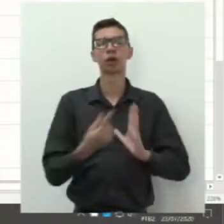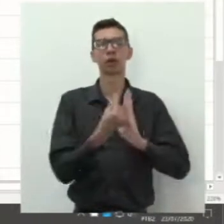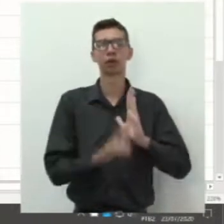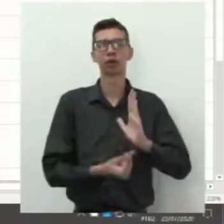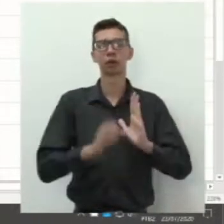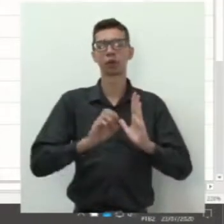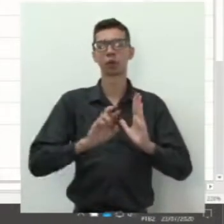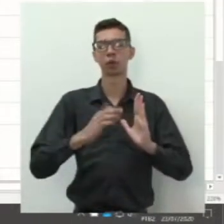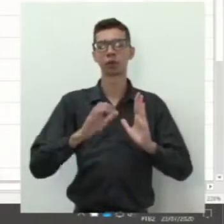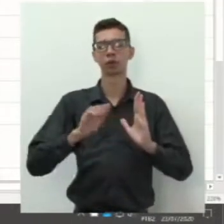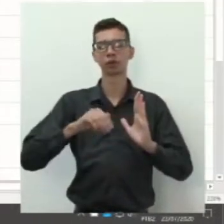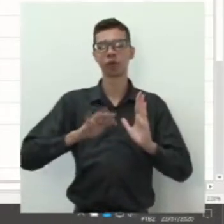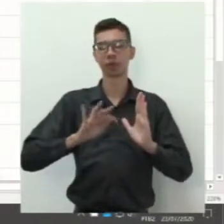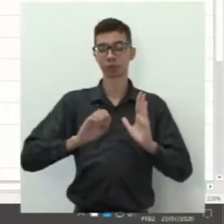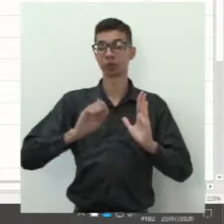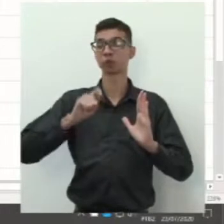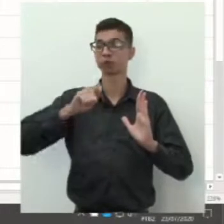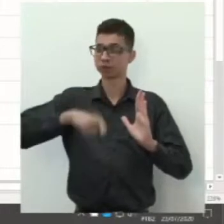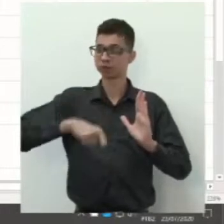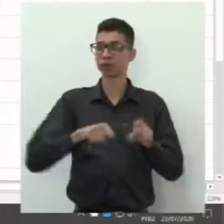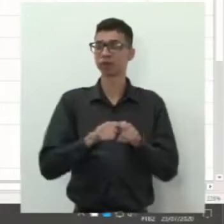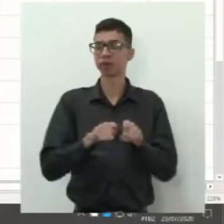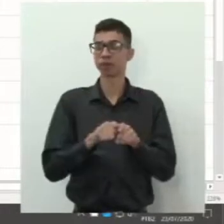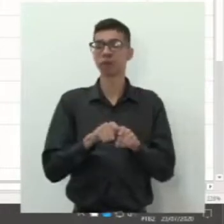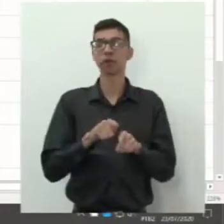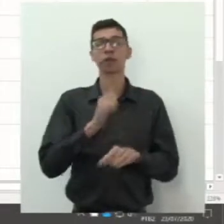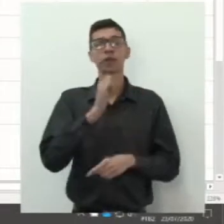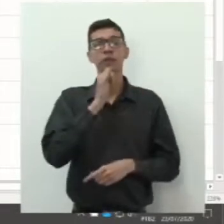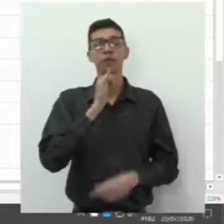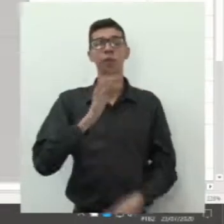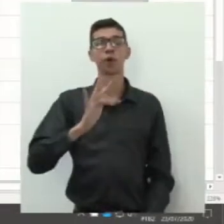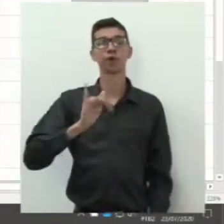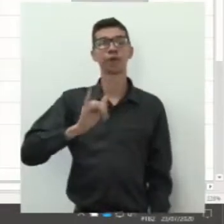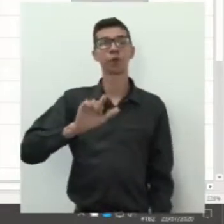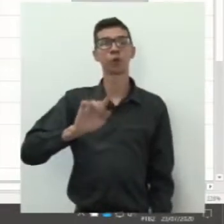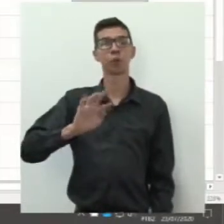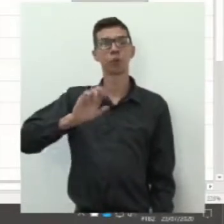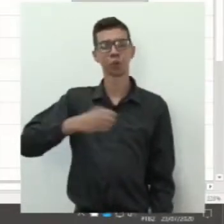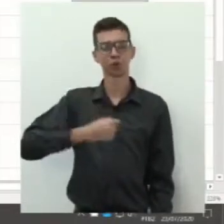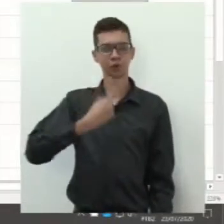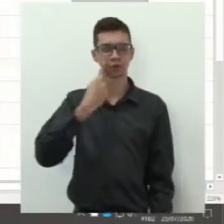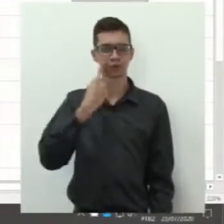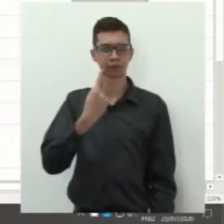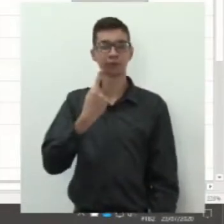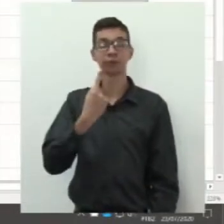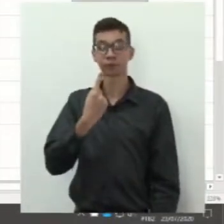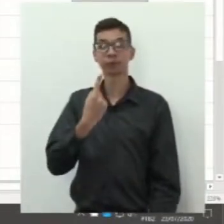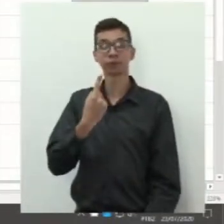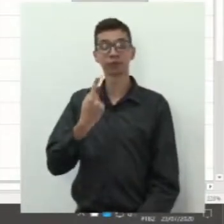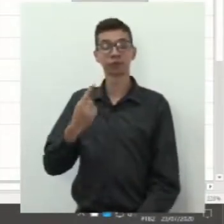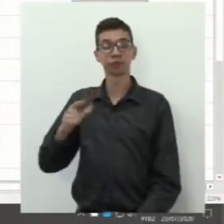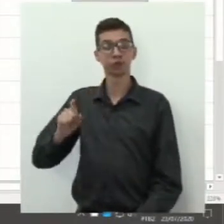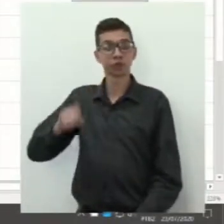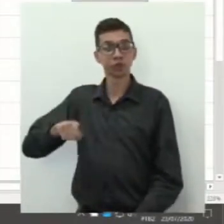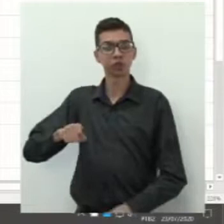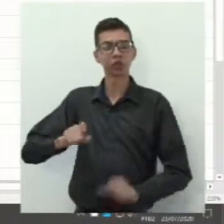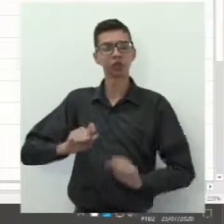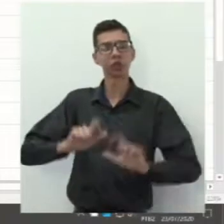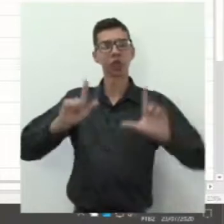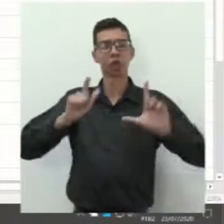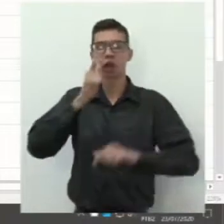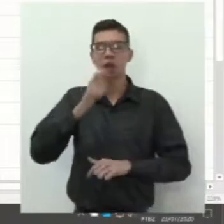um filtro, né, nos meus dados. Eu posso selecionar aqui, ó, filtro. Olha que interessante. Em